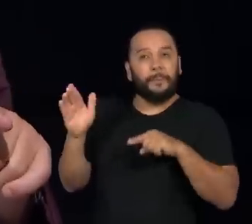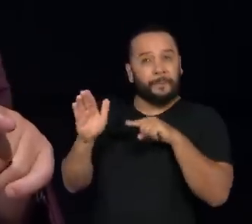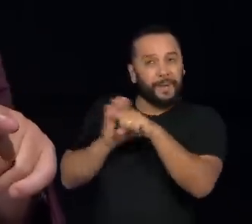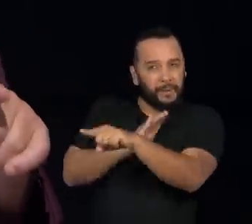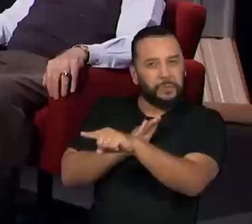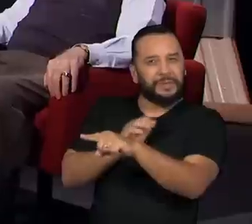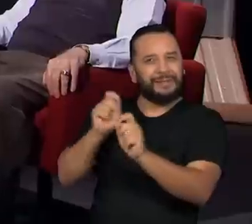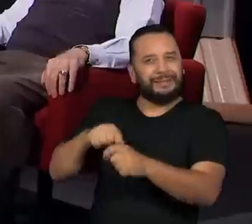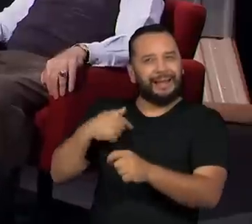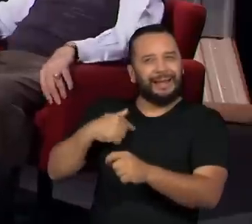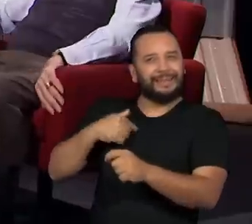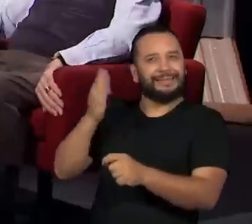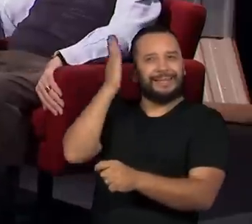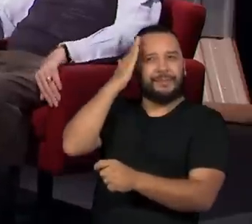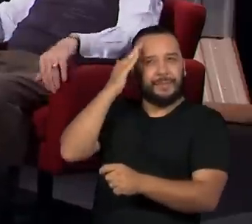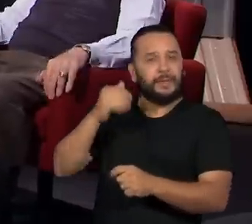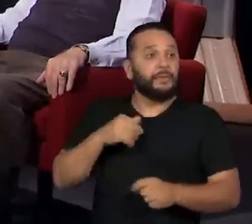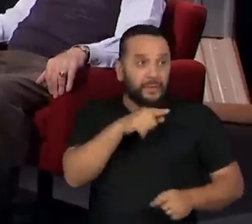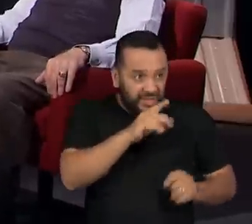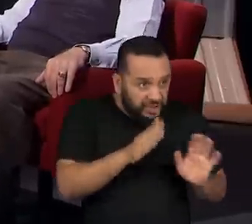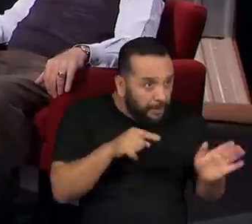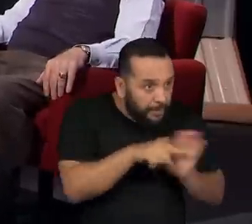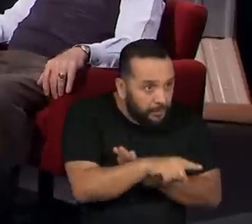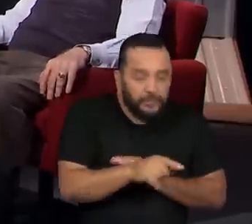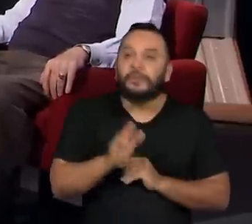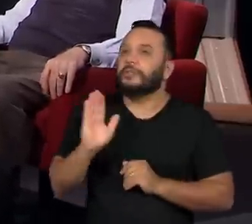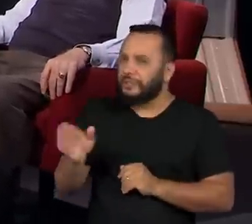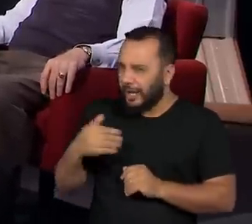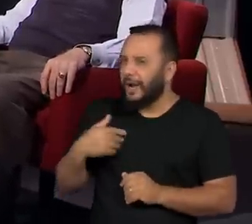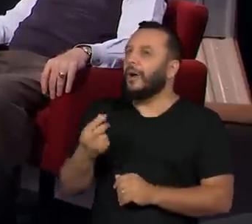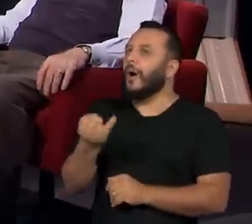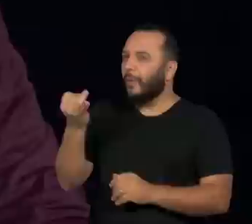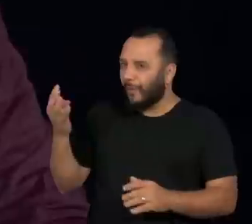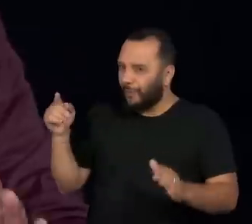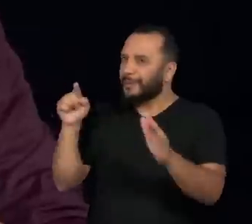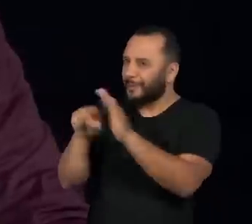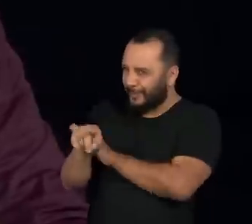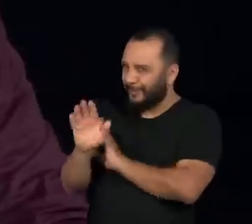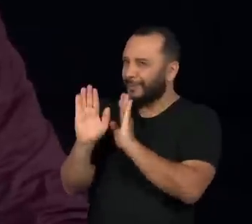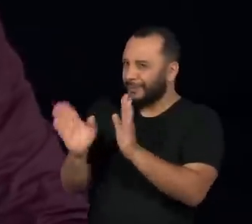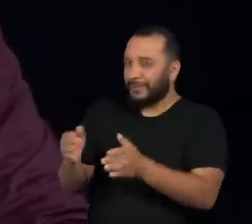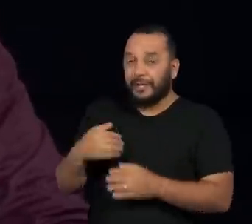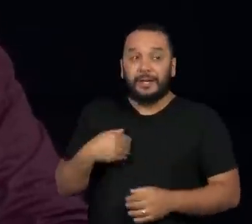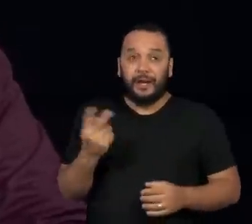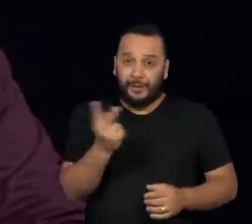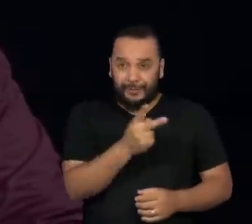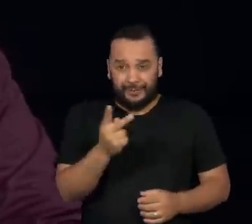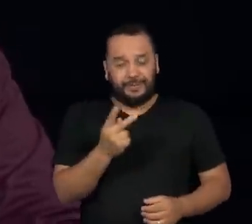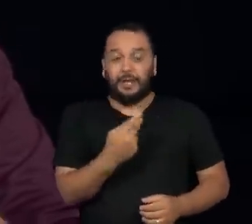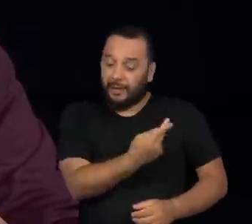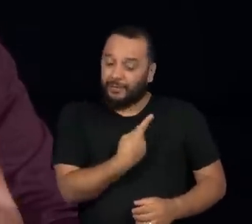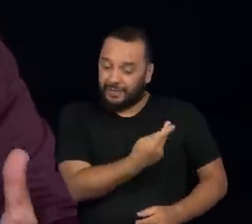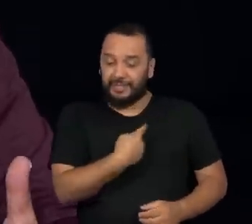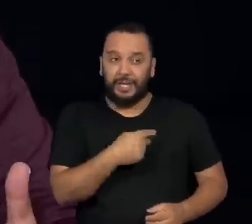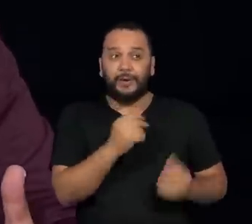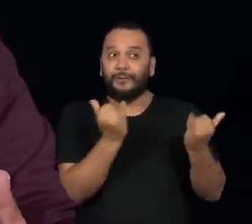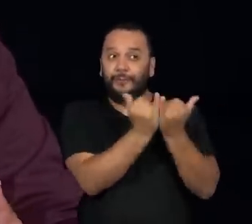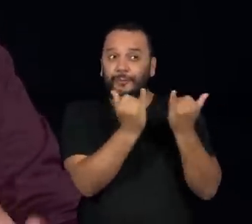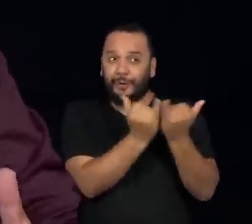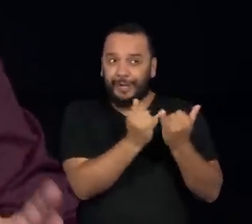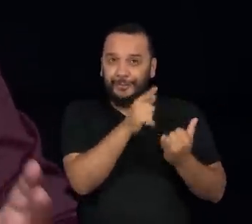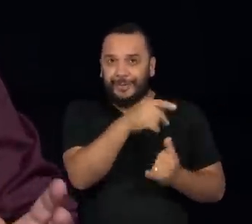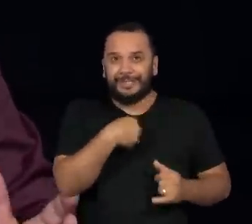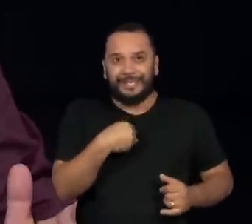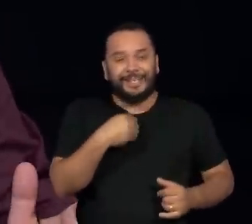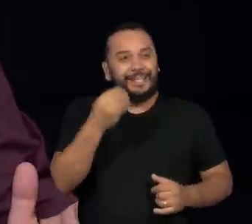fez eu fiz algumas perguntas a gente troca muita mensagem Nós dois somos muito fofoqueiro né E você fez um teste